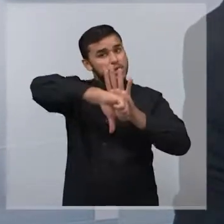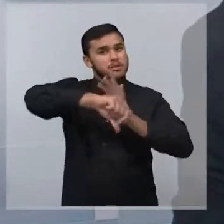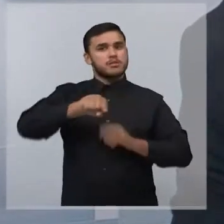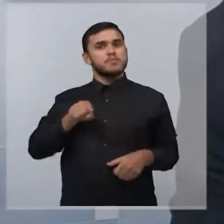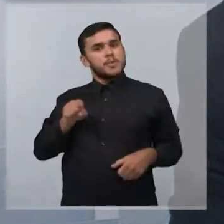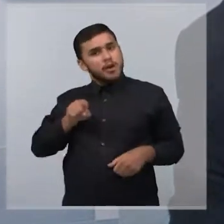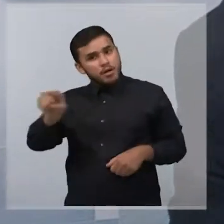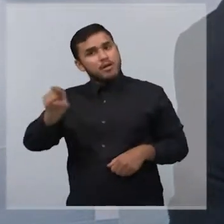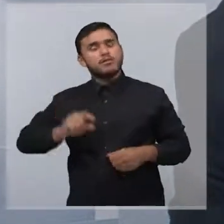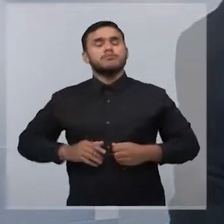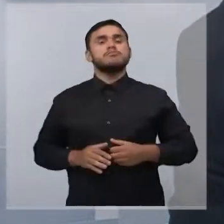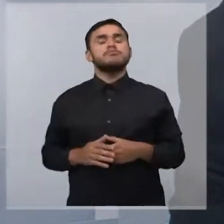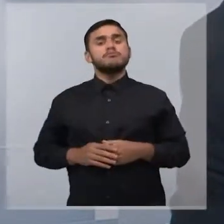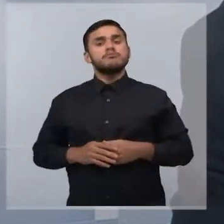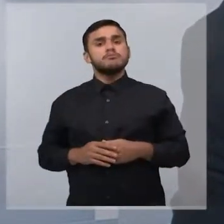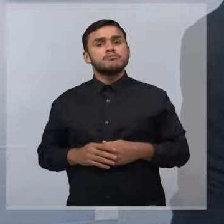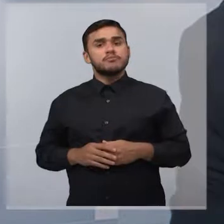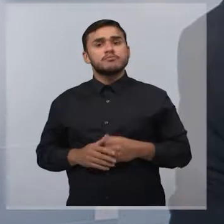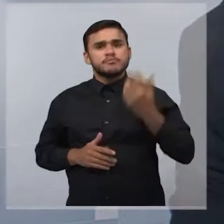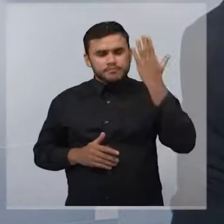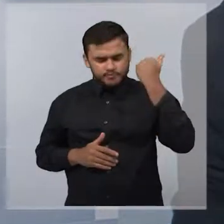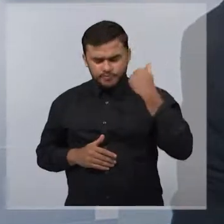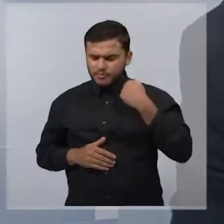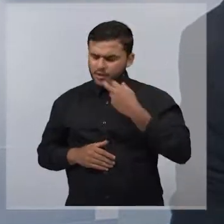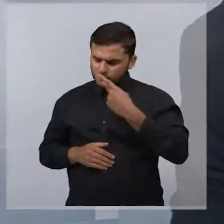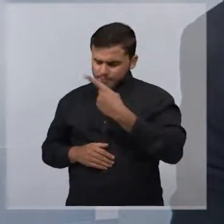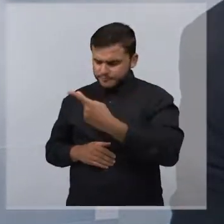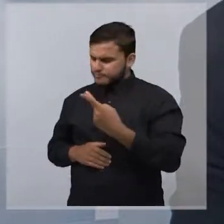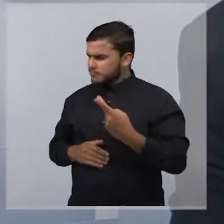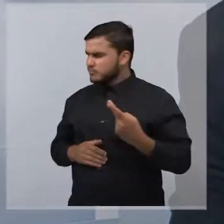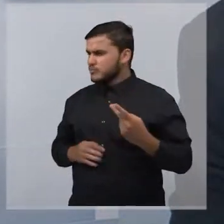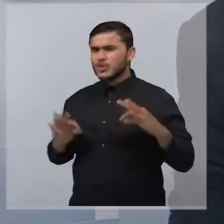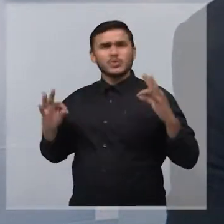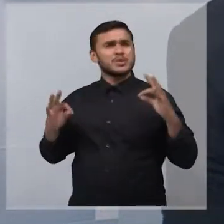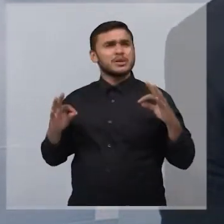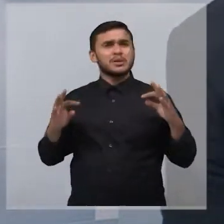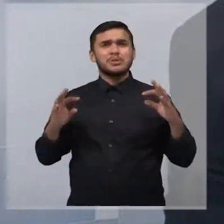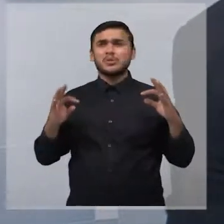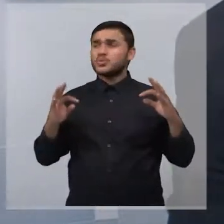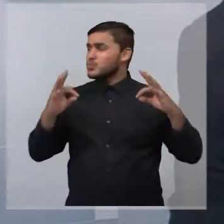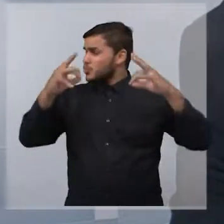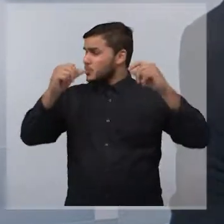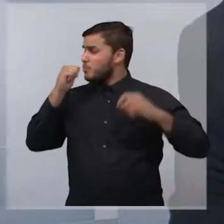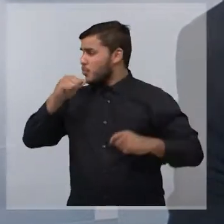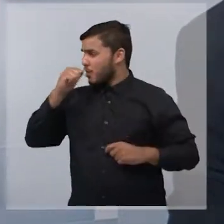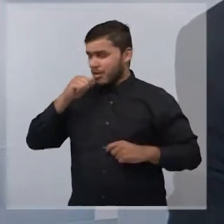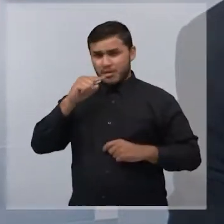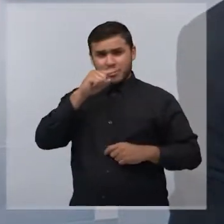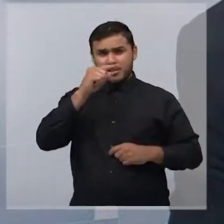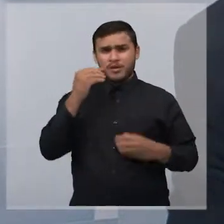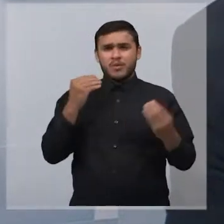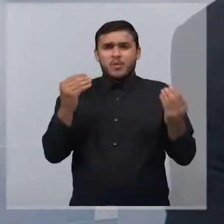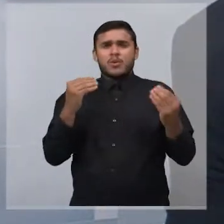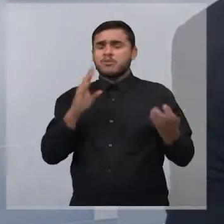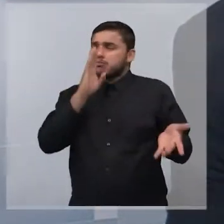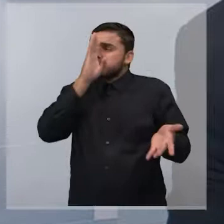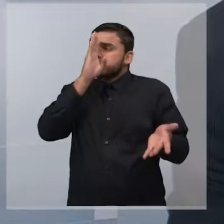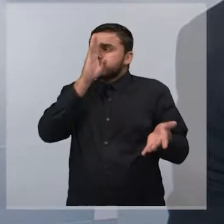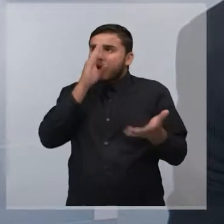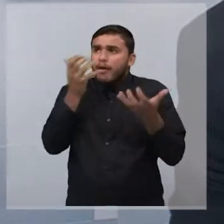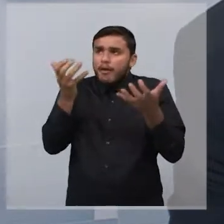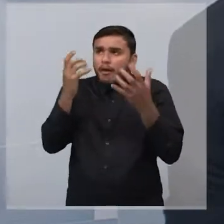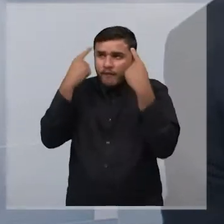comete um crime no que eu considero, talvez o mais, nenhuma mulher, por exemplo, aceitou